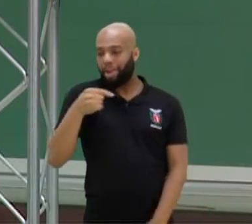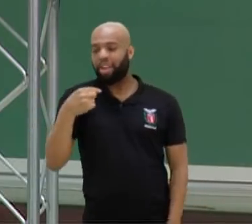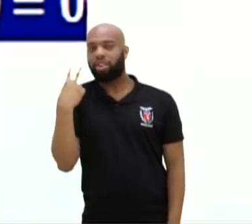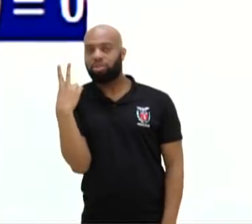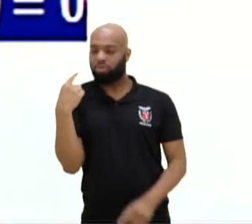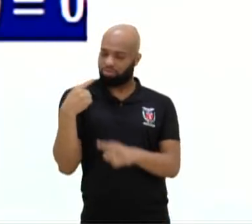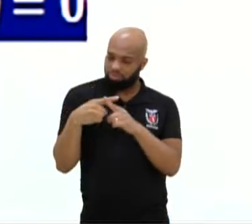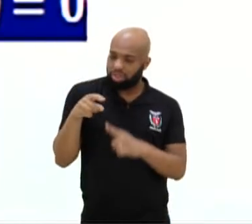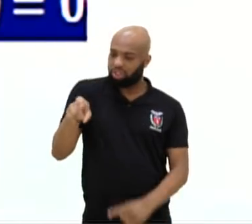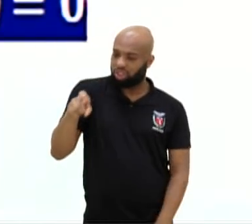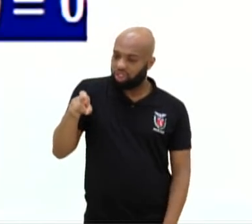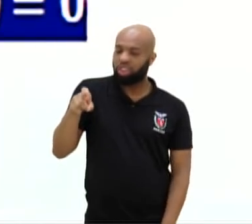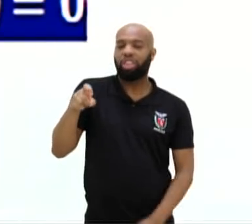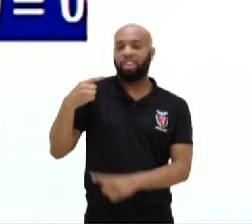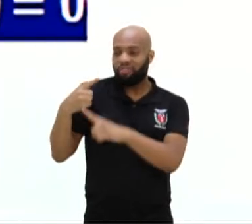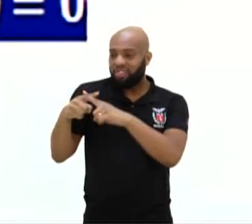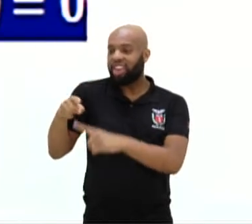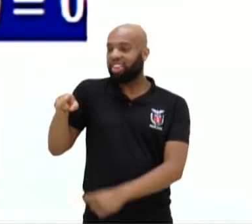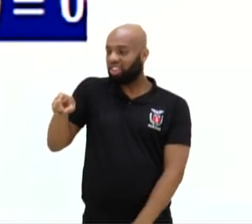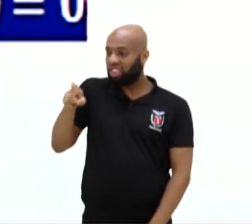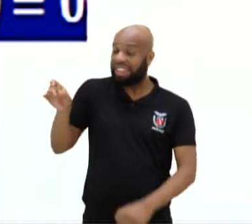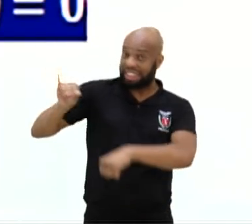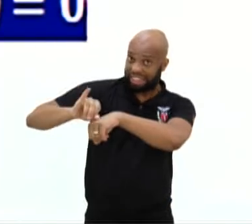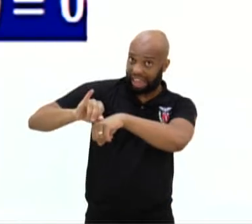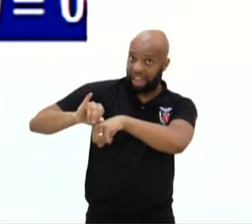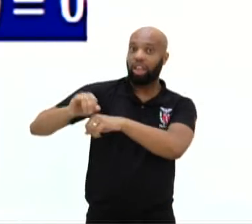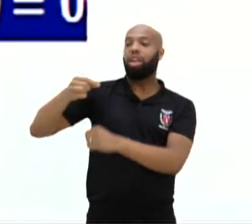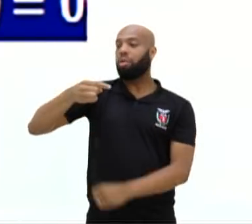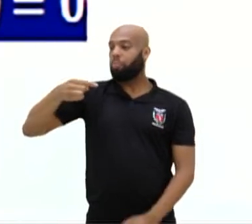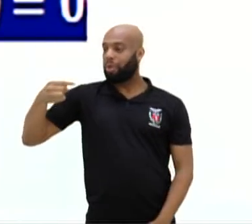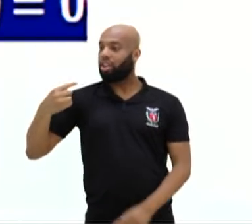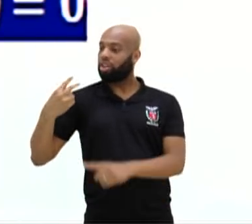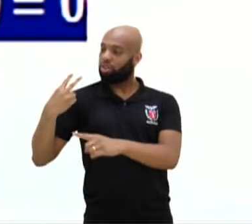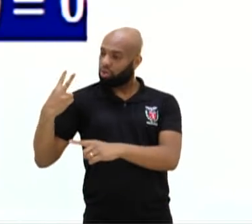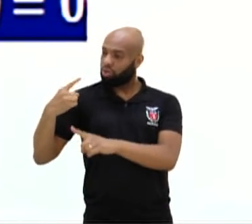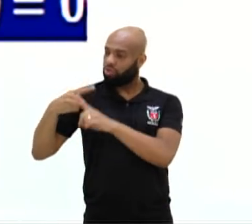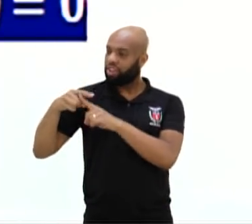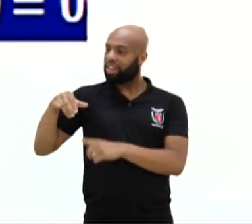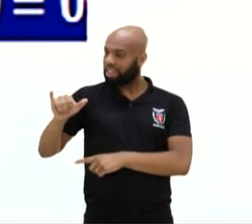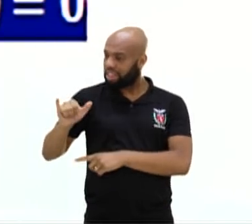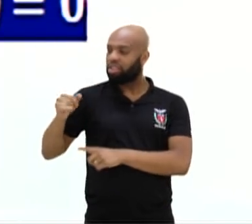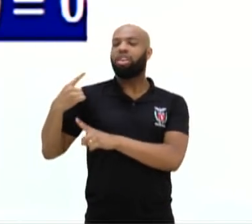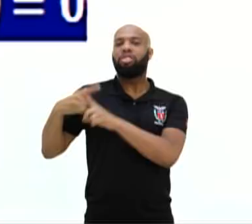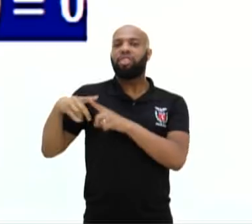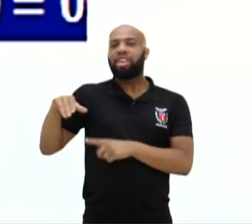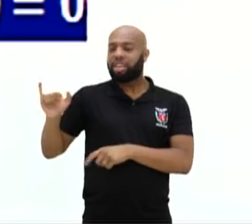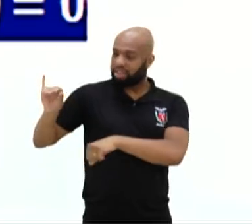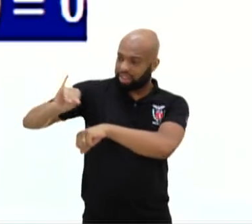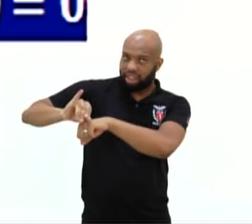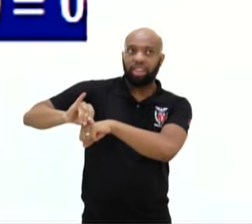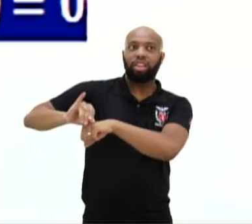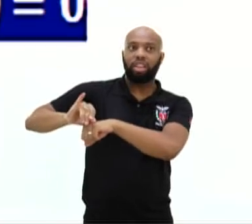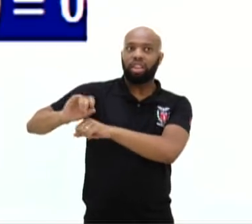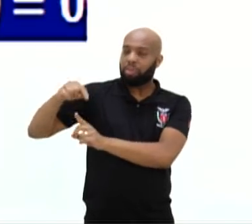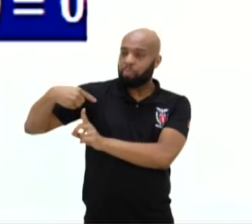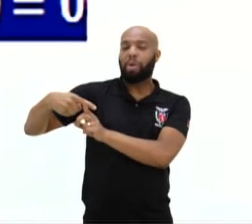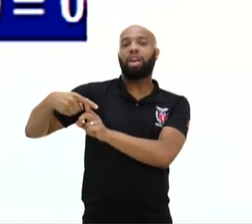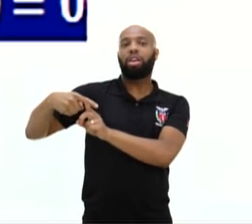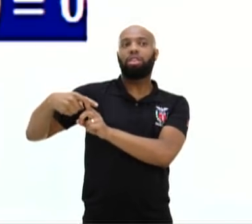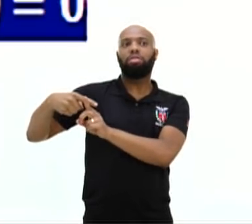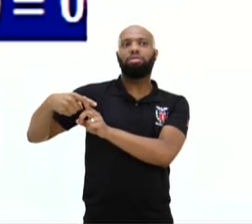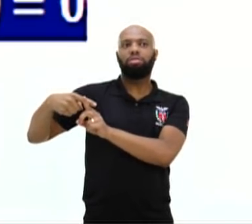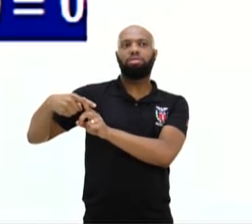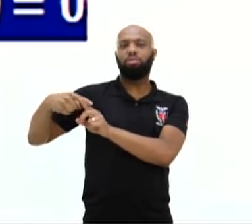vezes x do centro, menos 2 vezes y do centro,